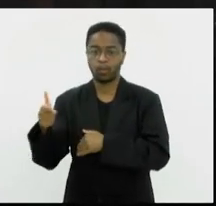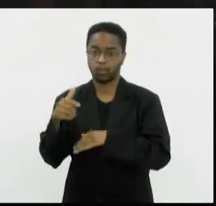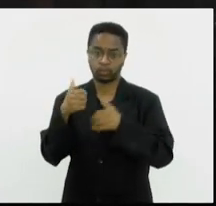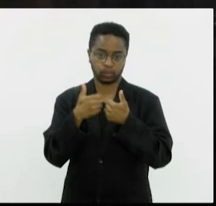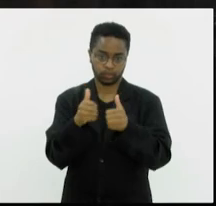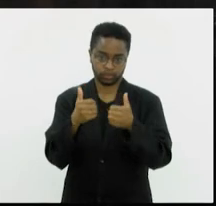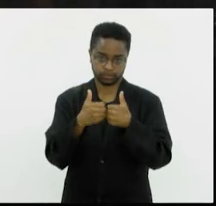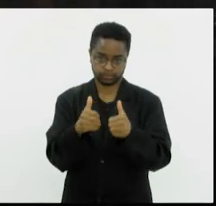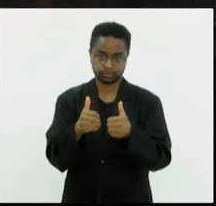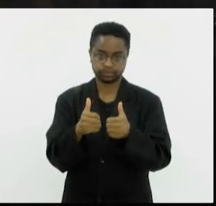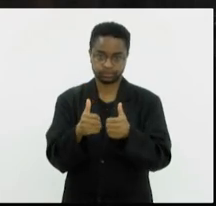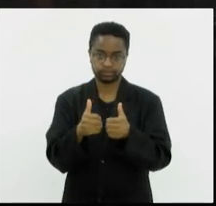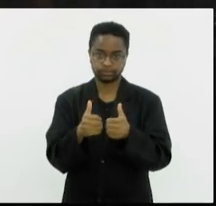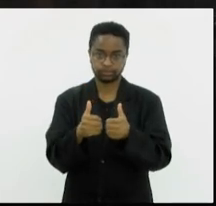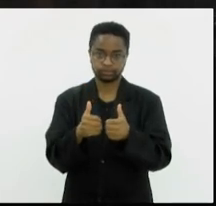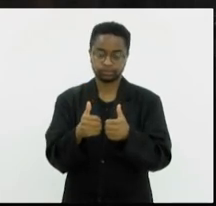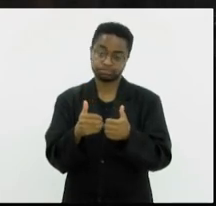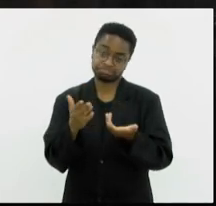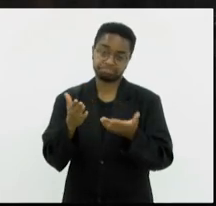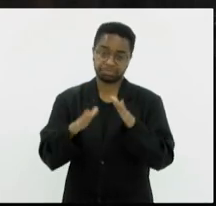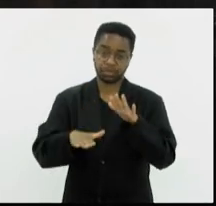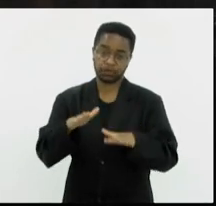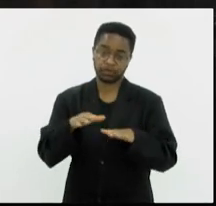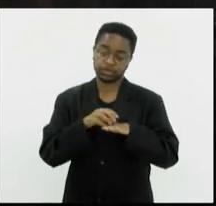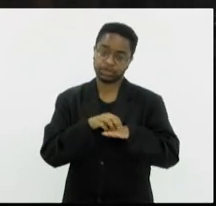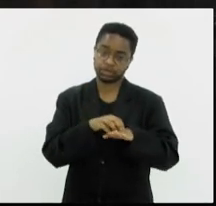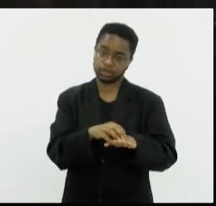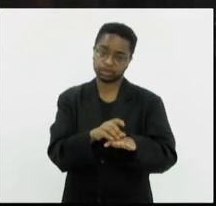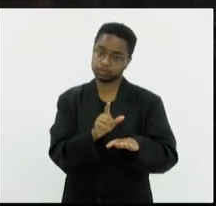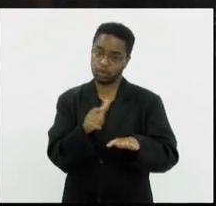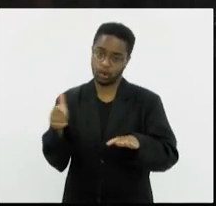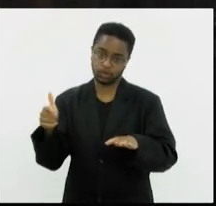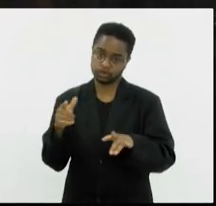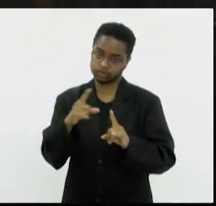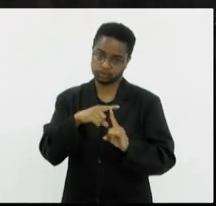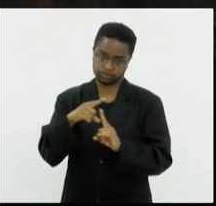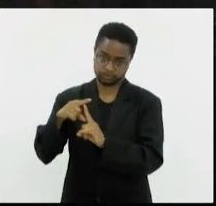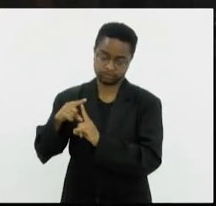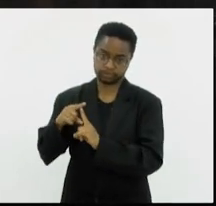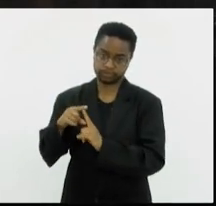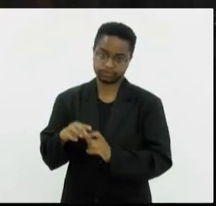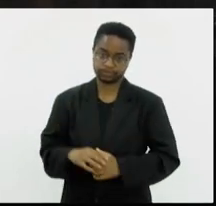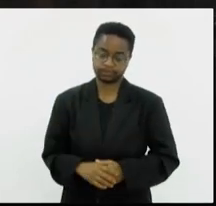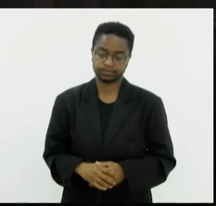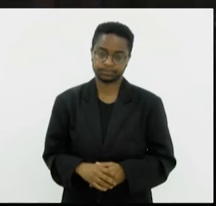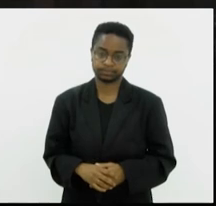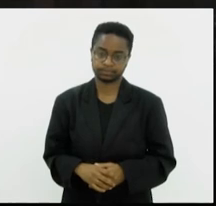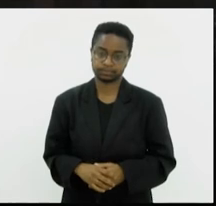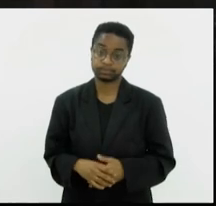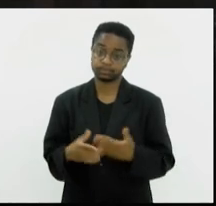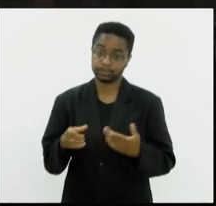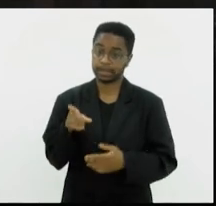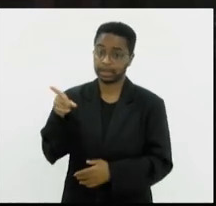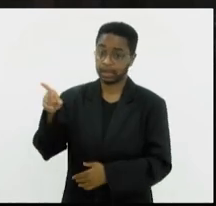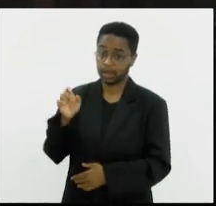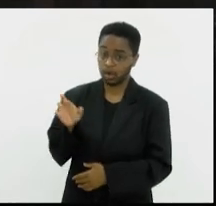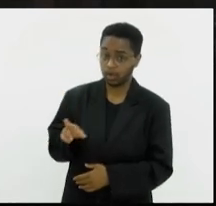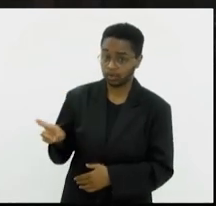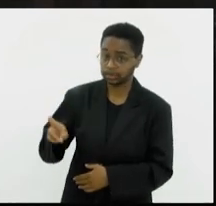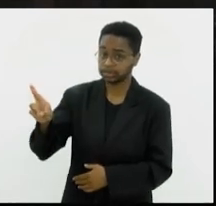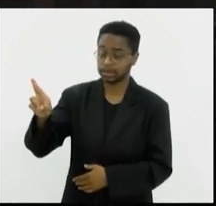coletivo Possivelmente transporte alternativo e na Rocinha ele foi